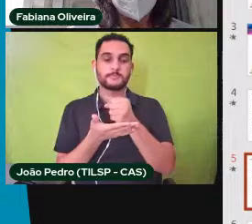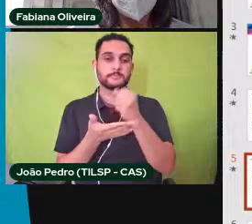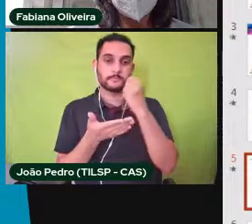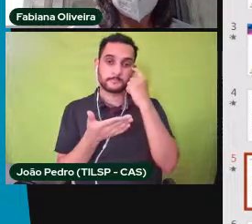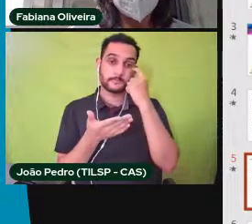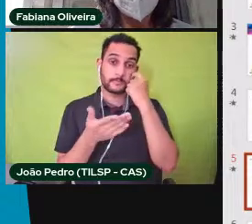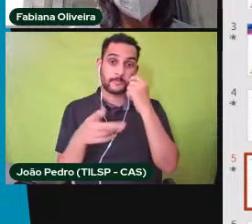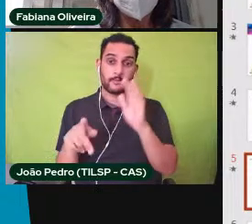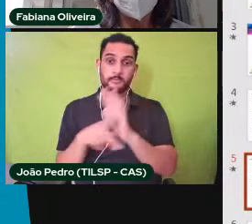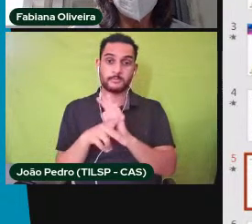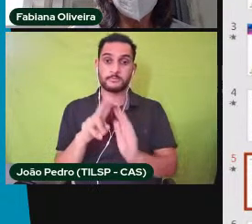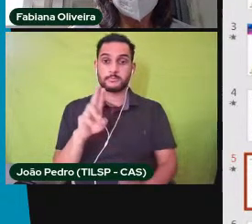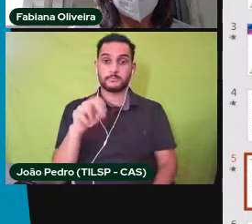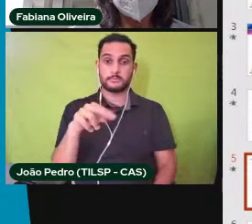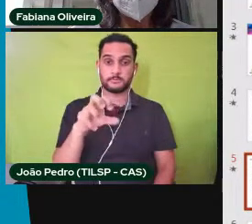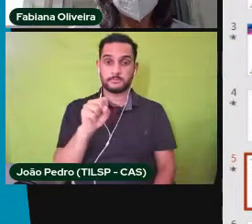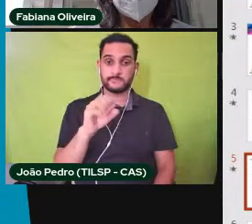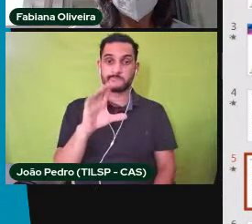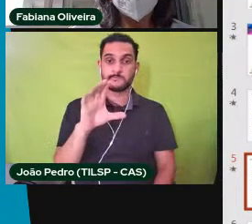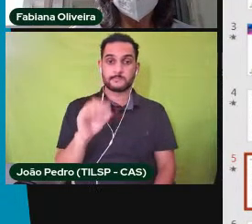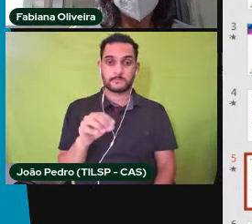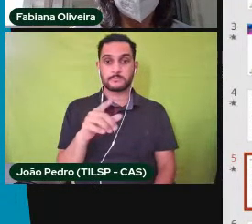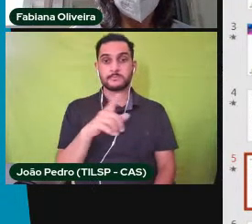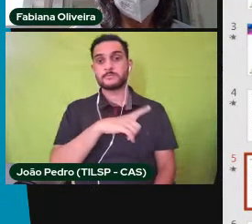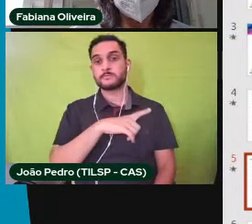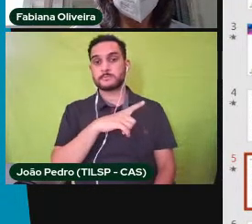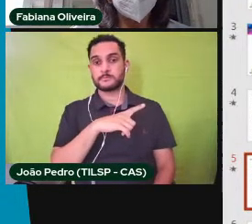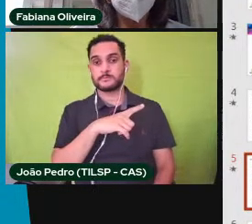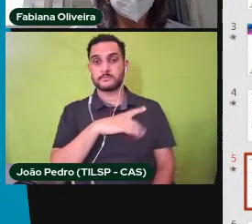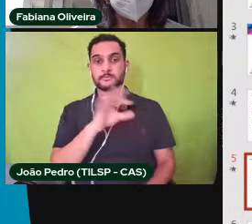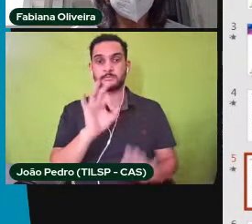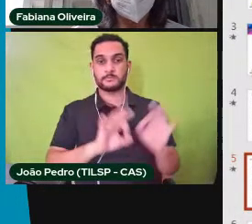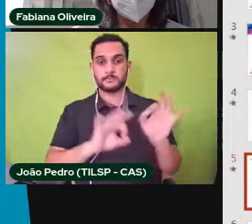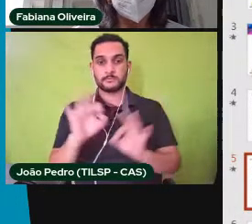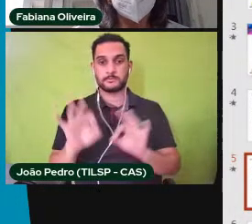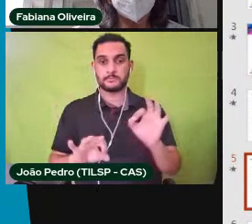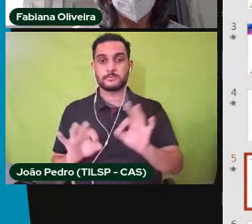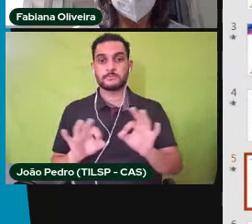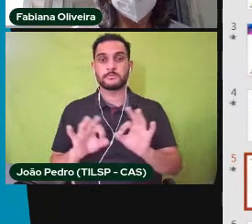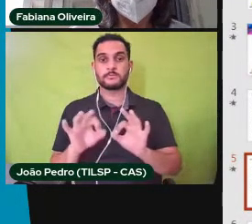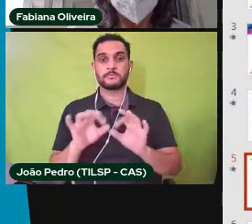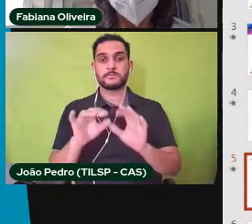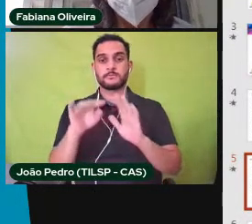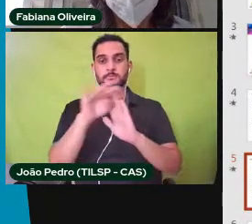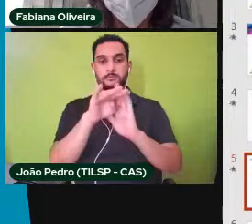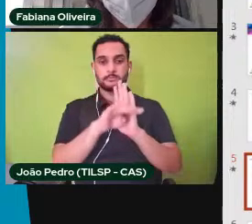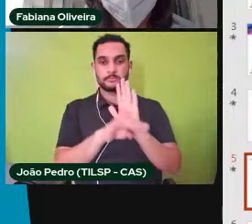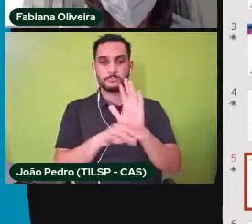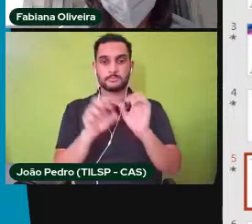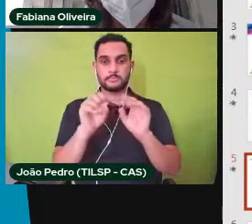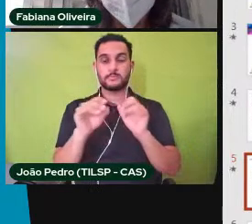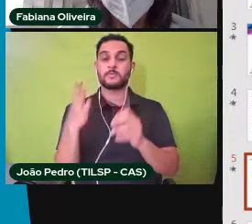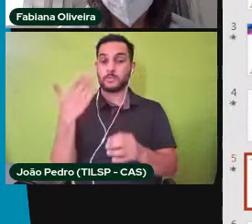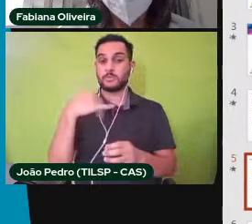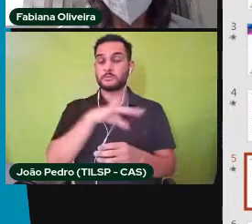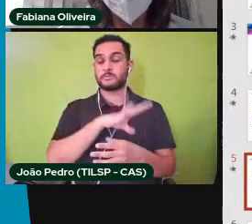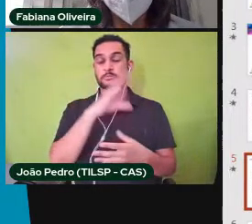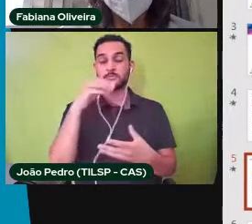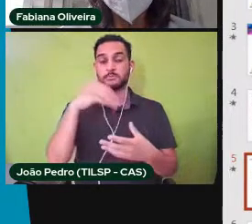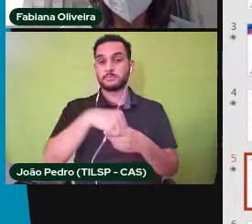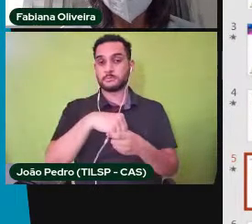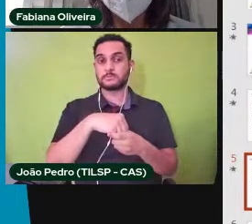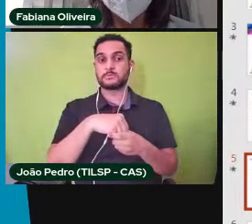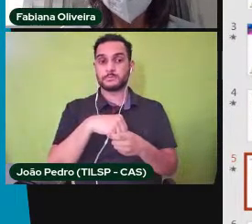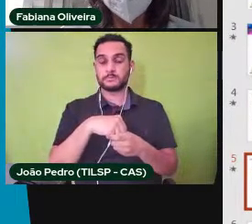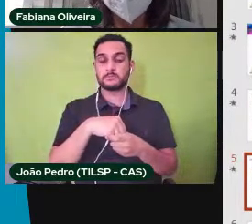A organização tem como mandato liderar a Agenda Mundial da Educação em 2030, em que nós estamos inseridos por